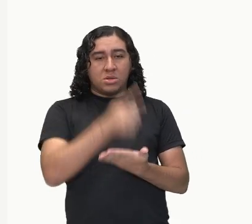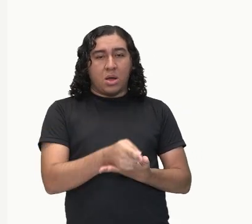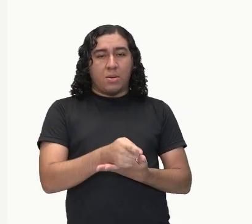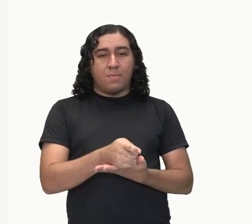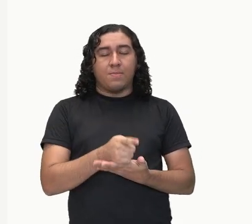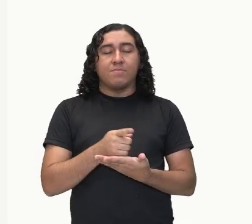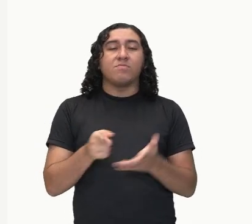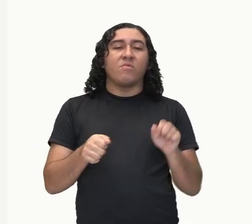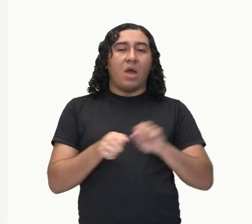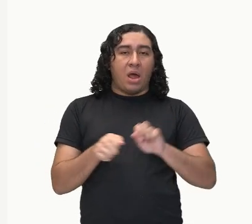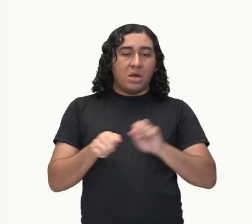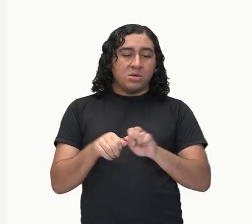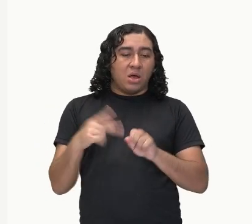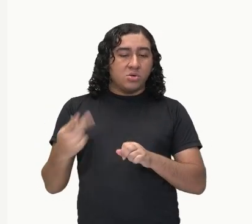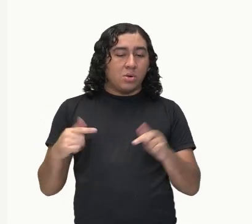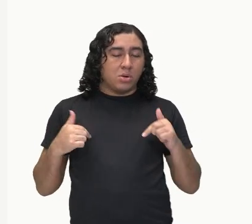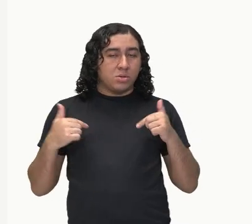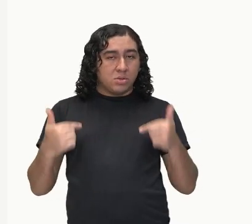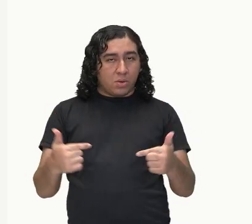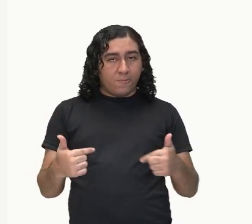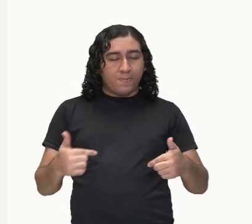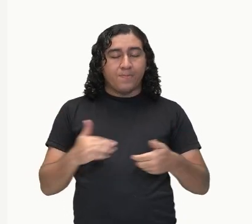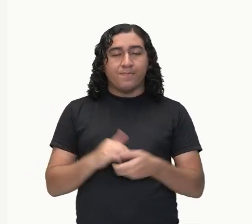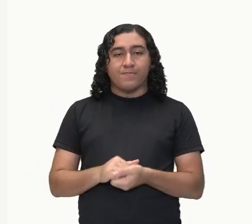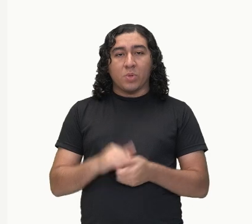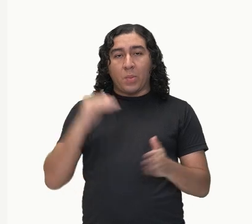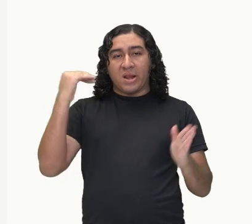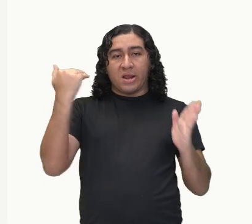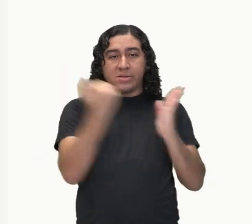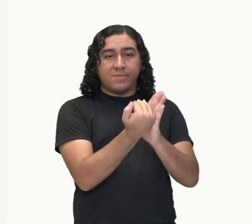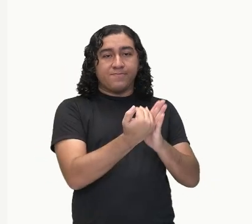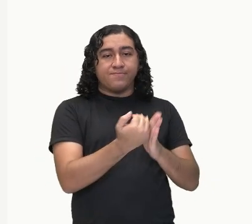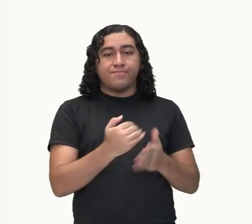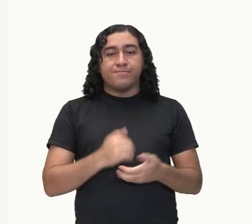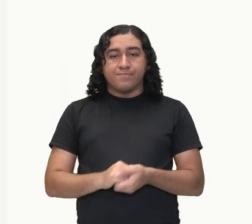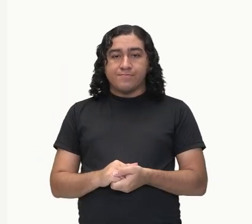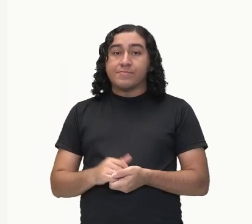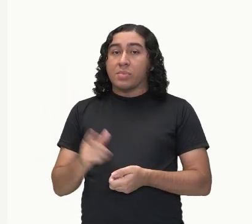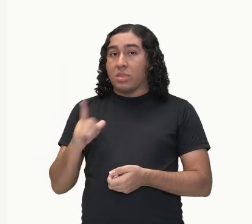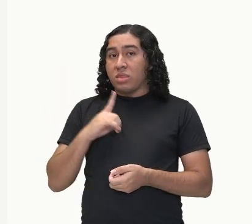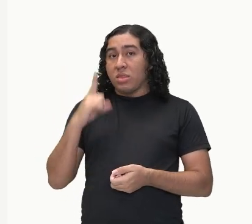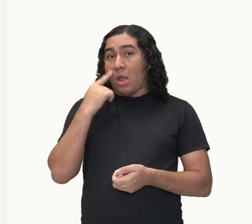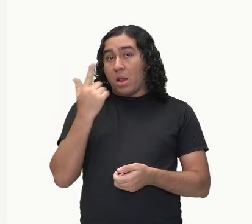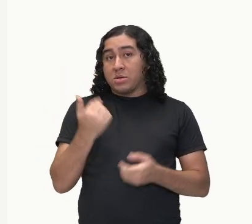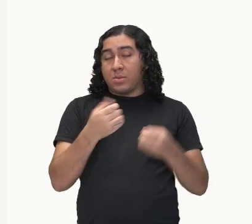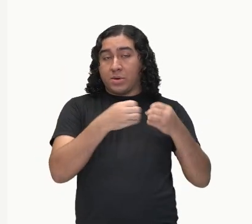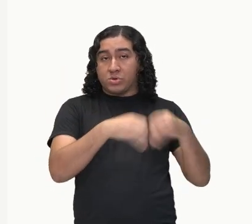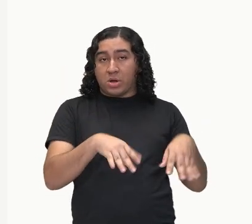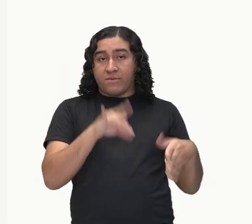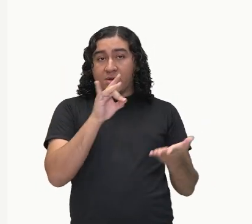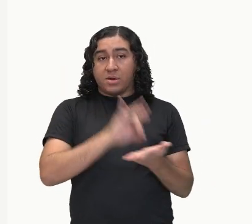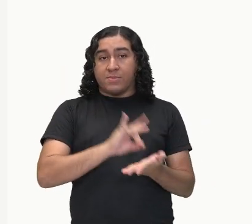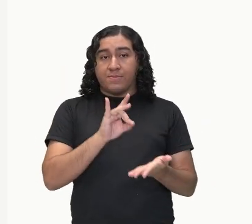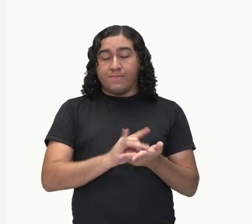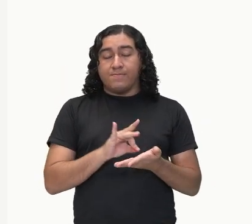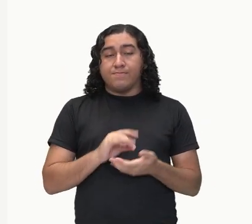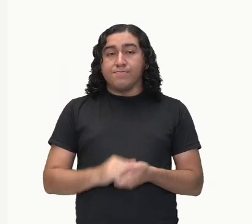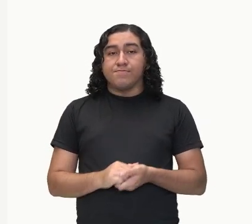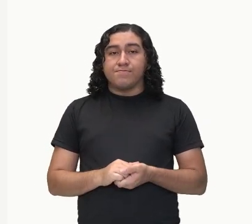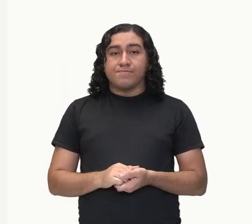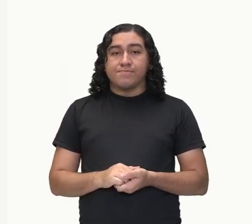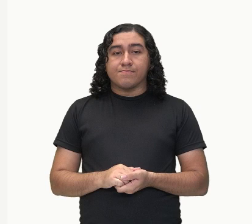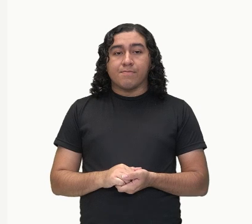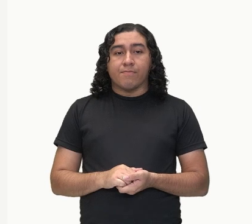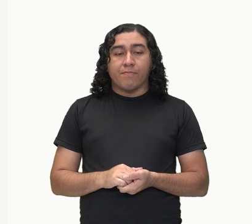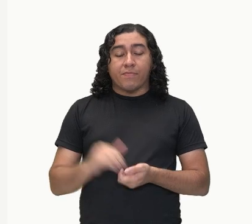para realizar determinadas tarefas. Então, aqui vai ter uma intenção de prejudicá-la, né? Ela vai ganhar e a